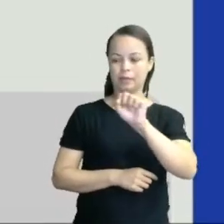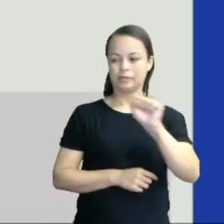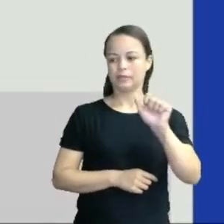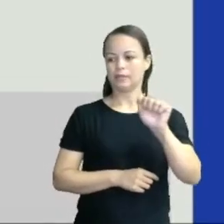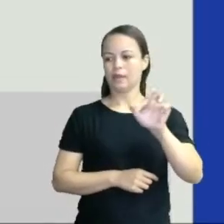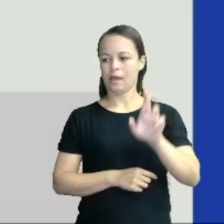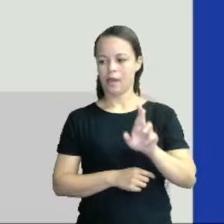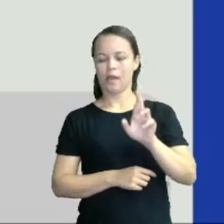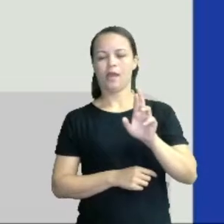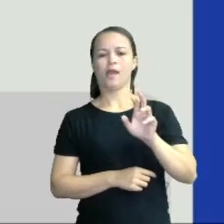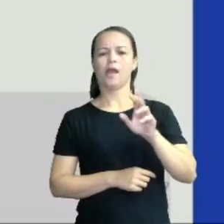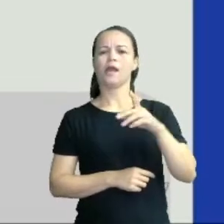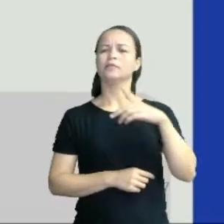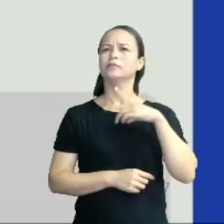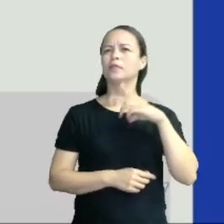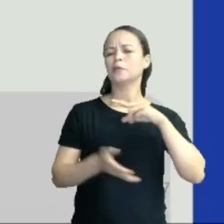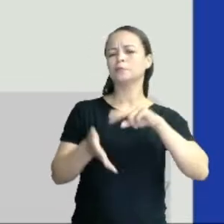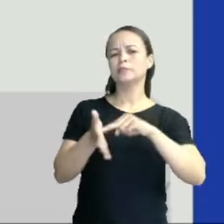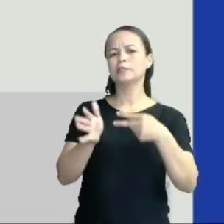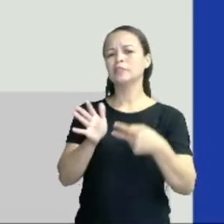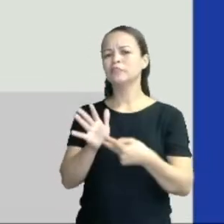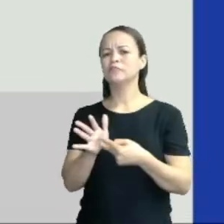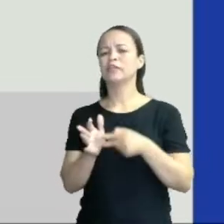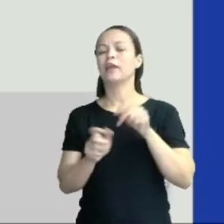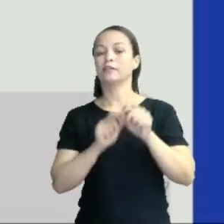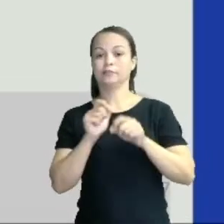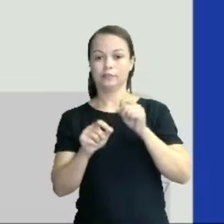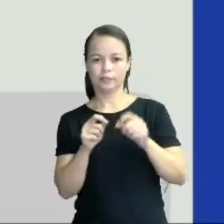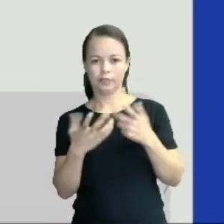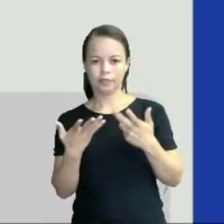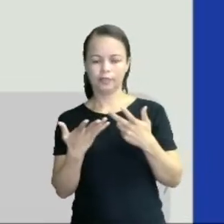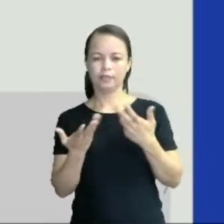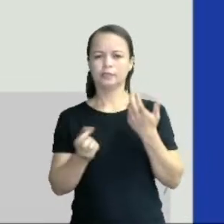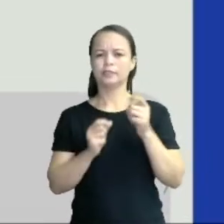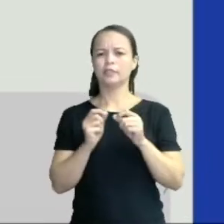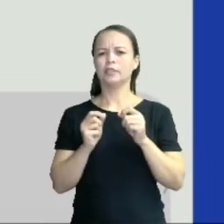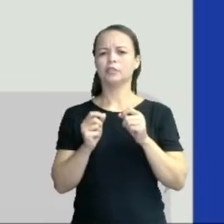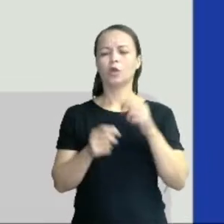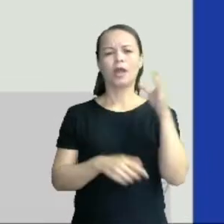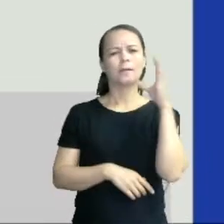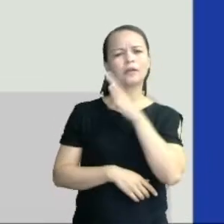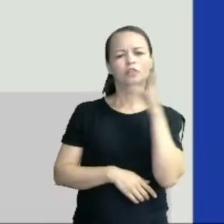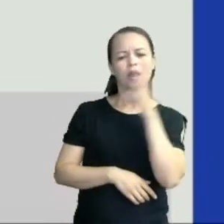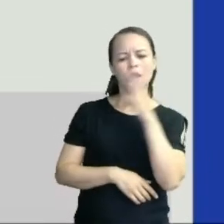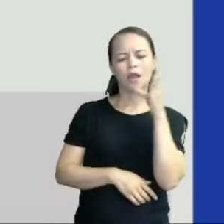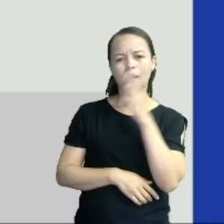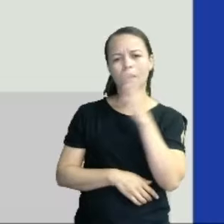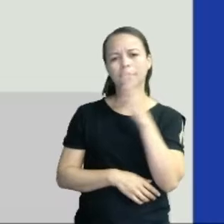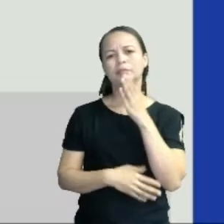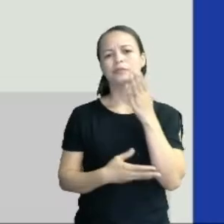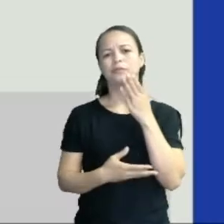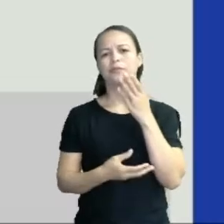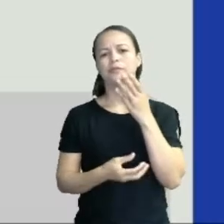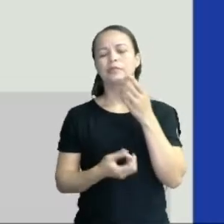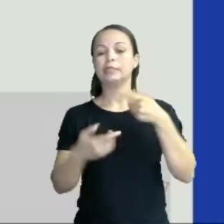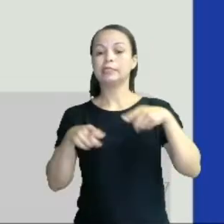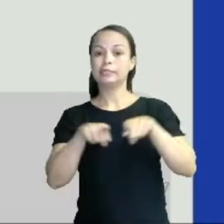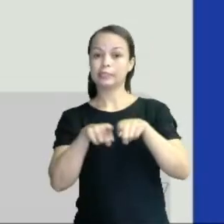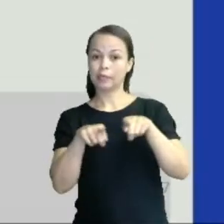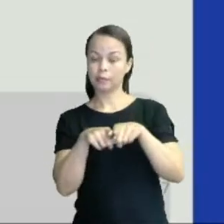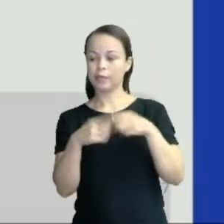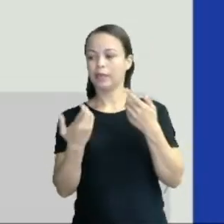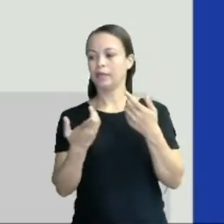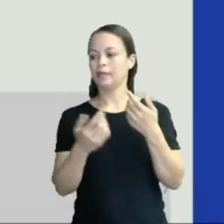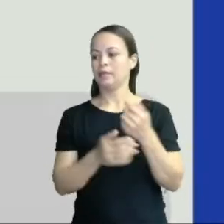Apressar pode ter o significado de tornar mais rápido. E também